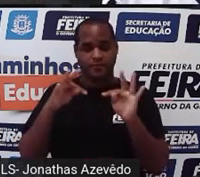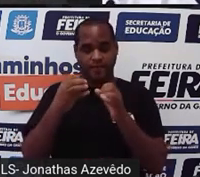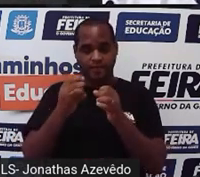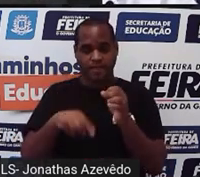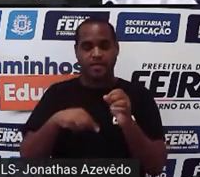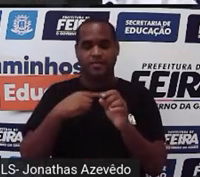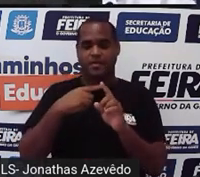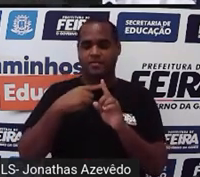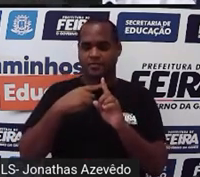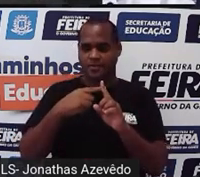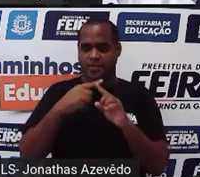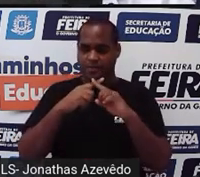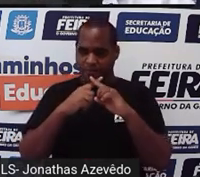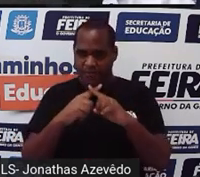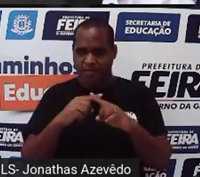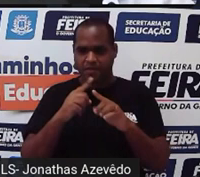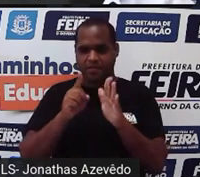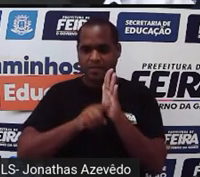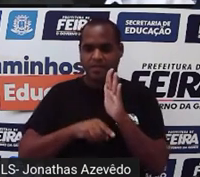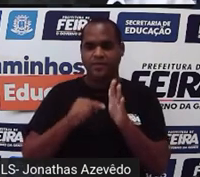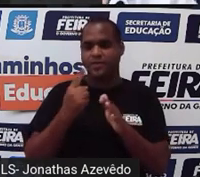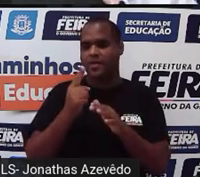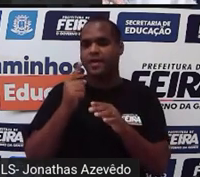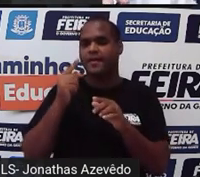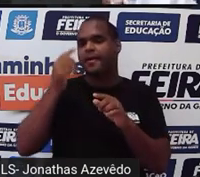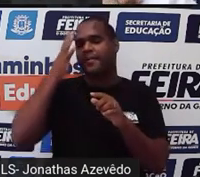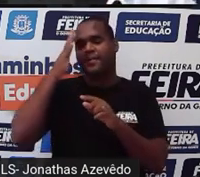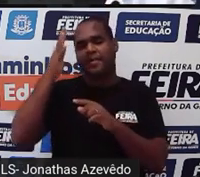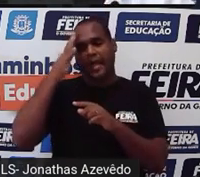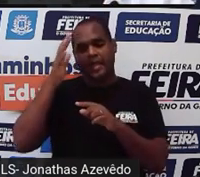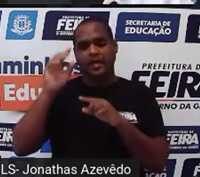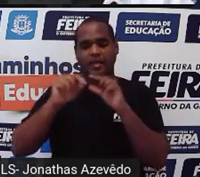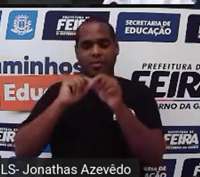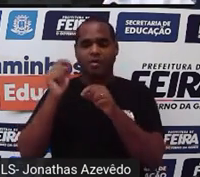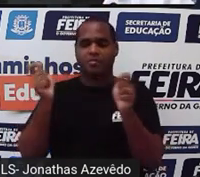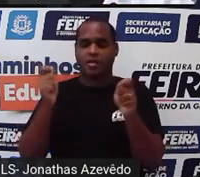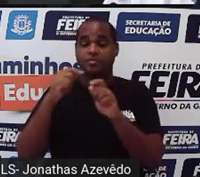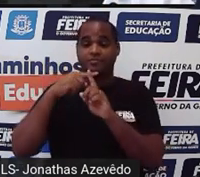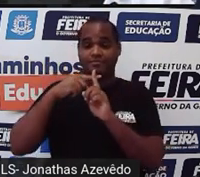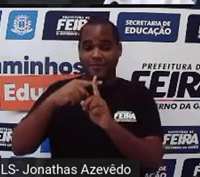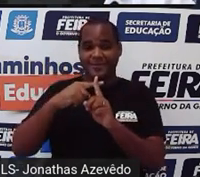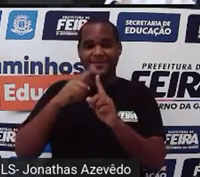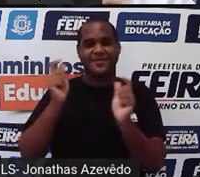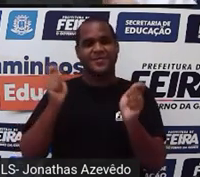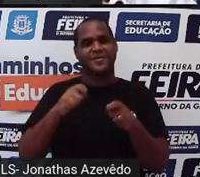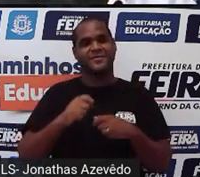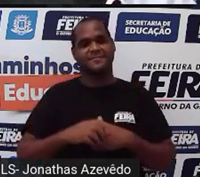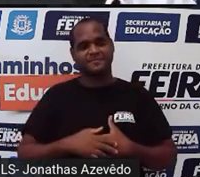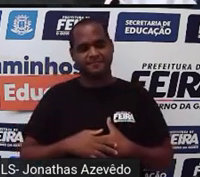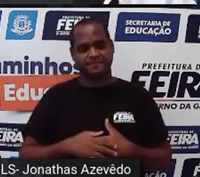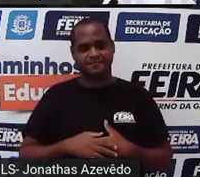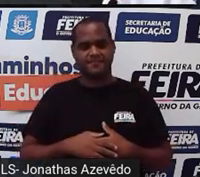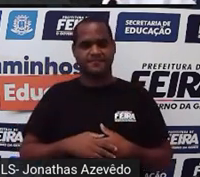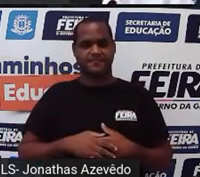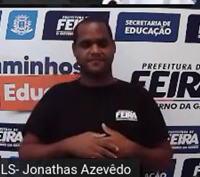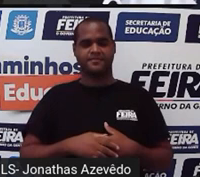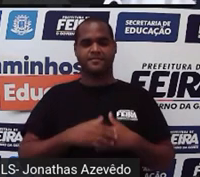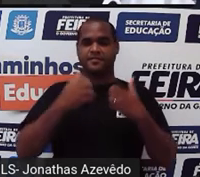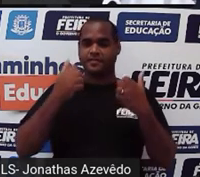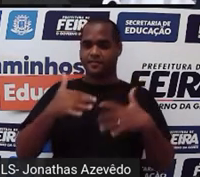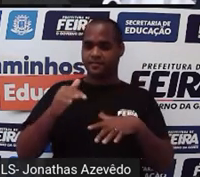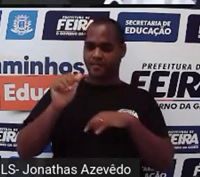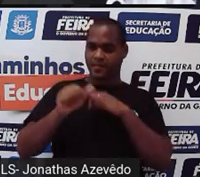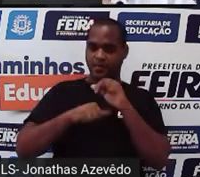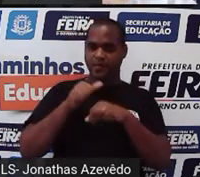equação x menos 1 com a intenção de deixar aquilo que tem Y Positivo tá bom E aí vai